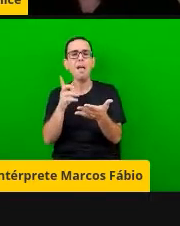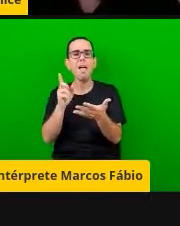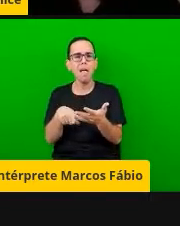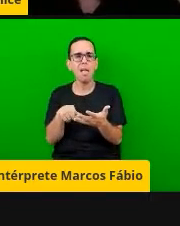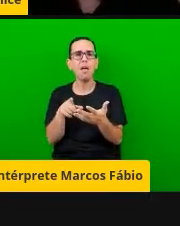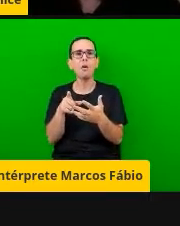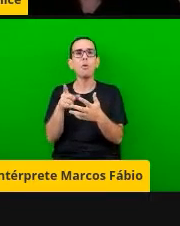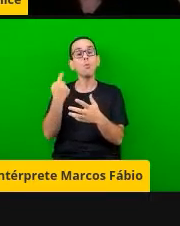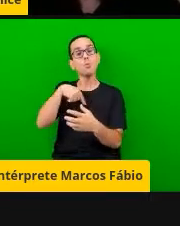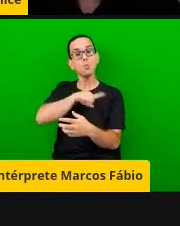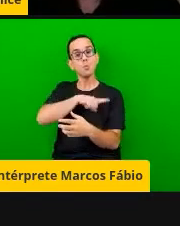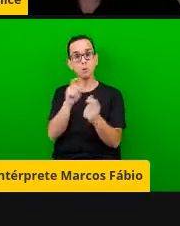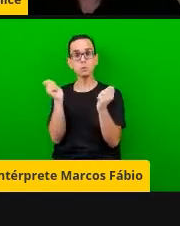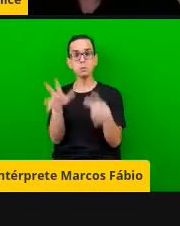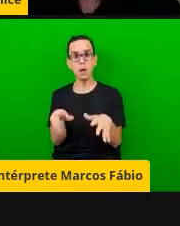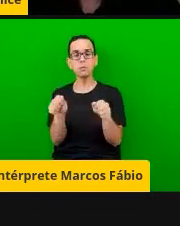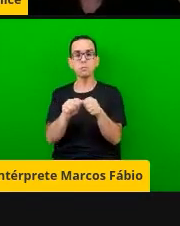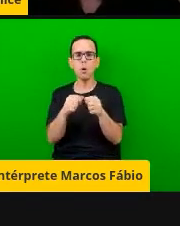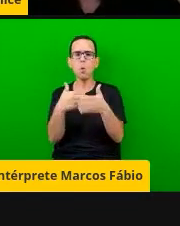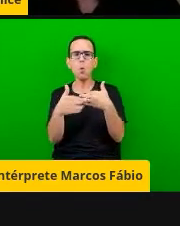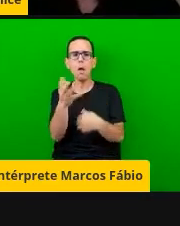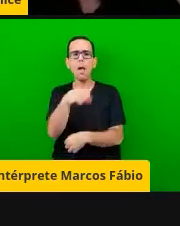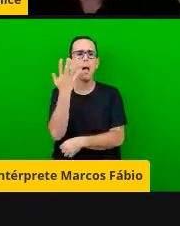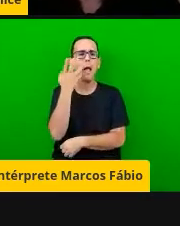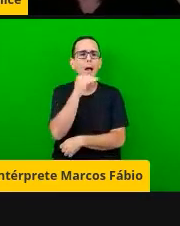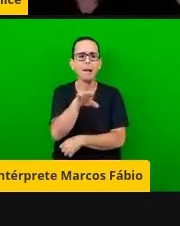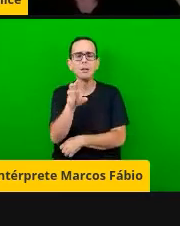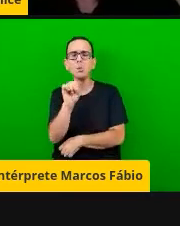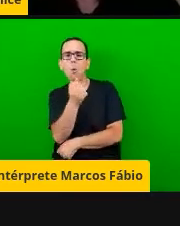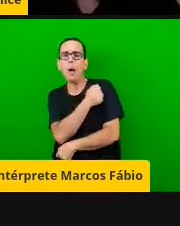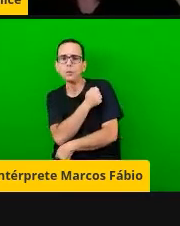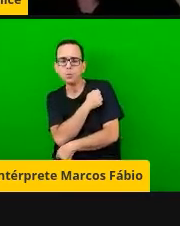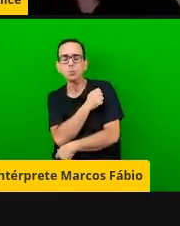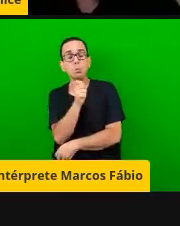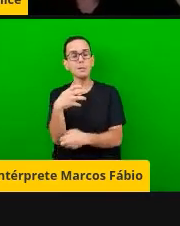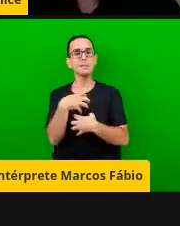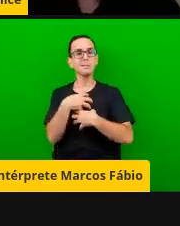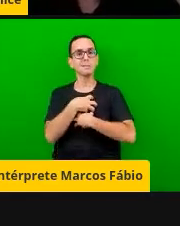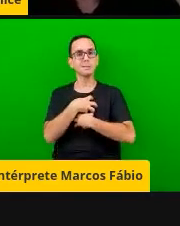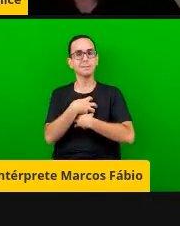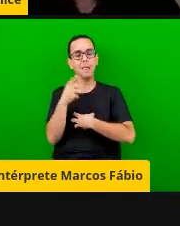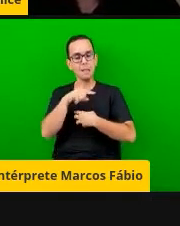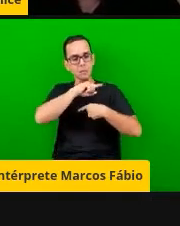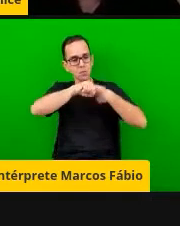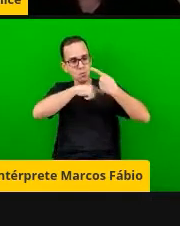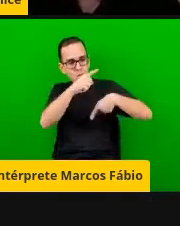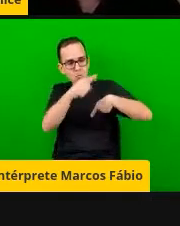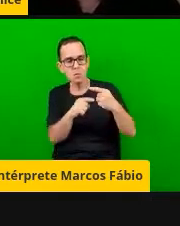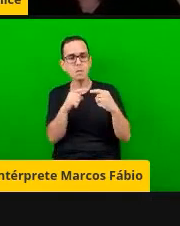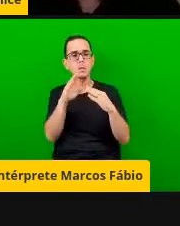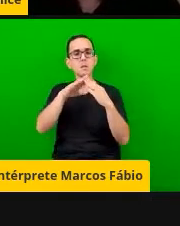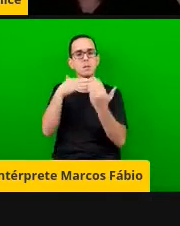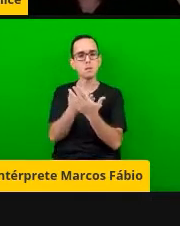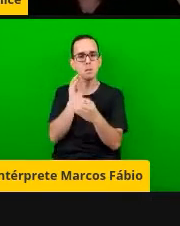fazendo com que a criança, com que o estudante se sinta ainda, né, nesse processo, né, de escola. Então,